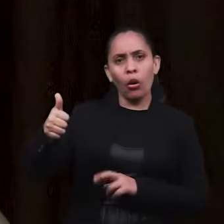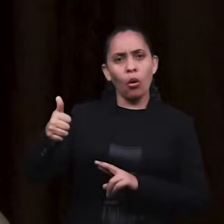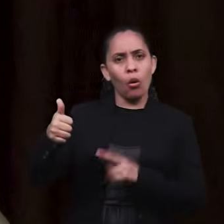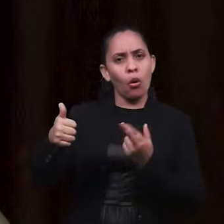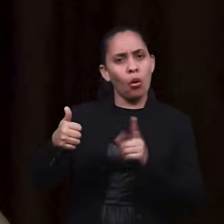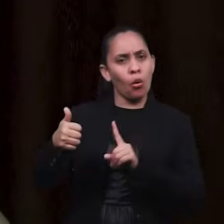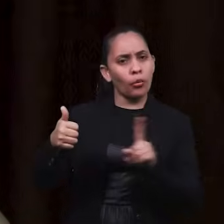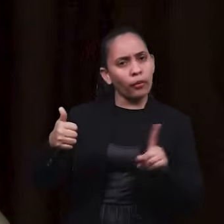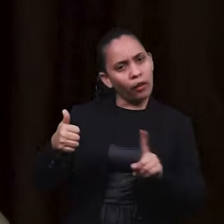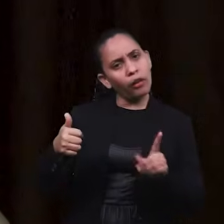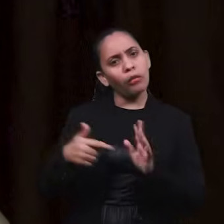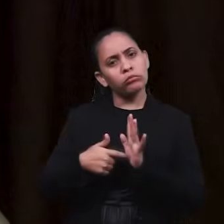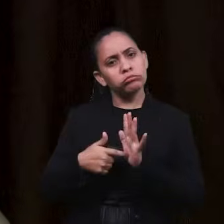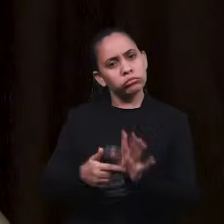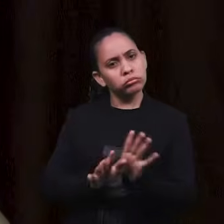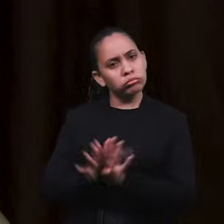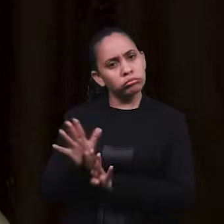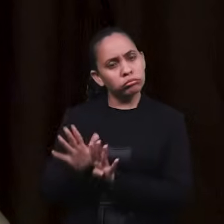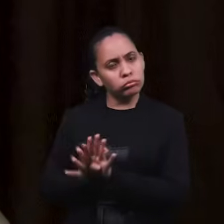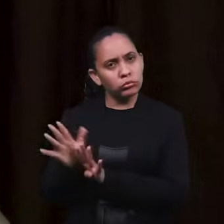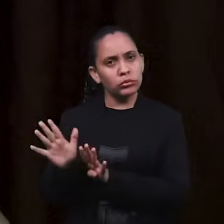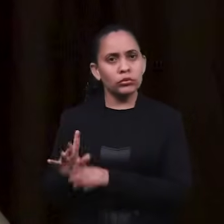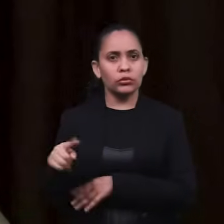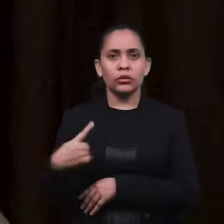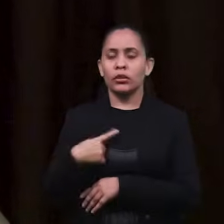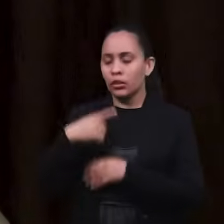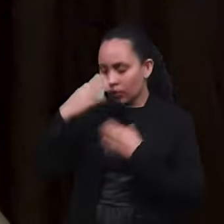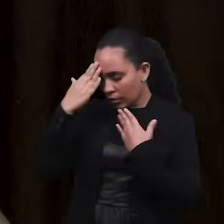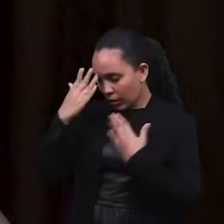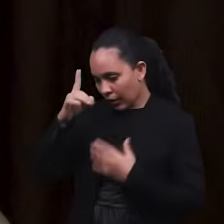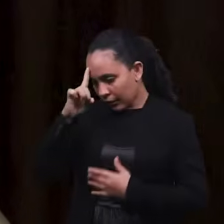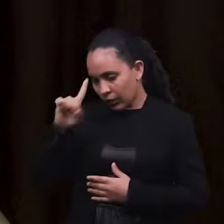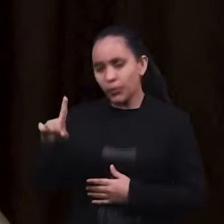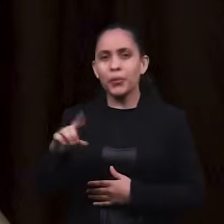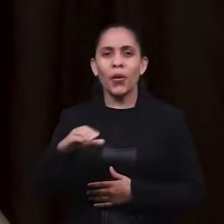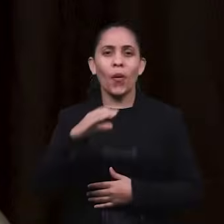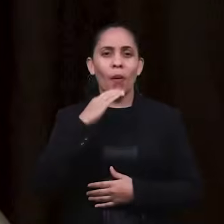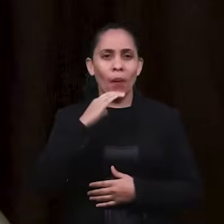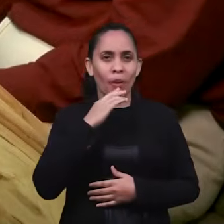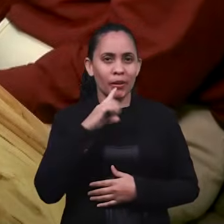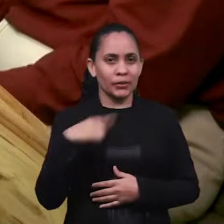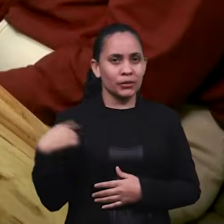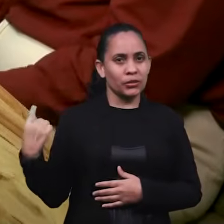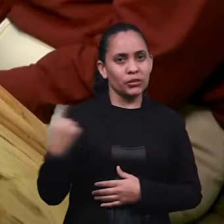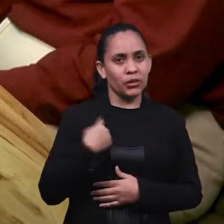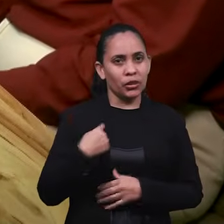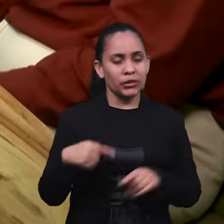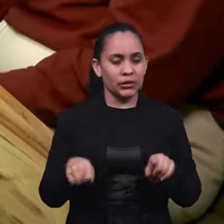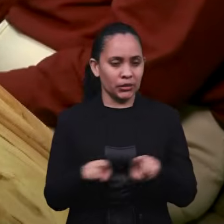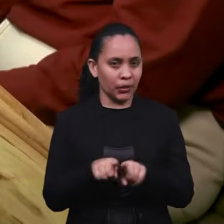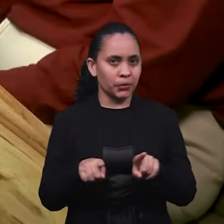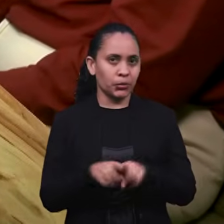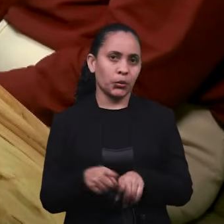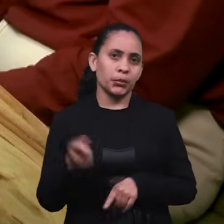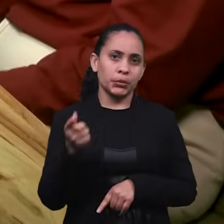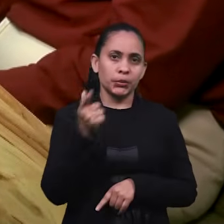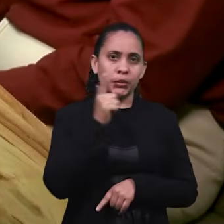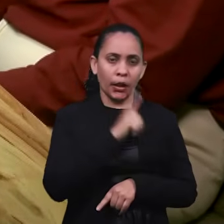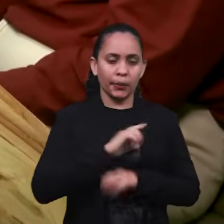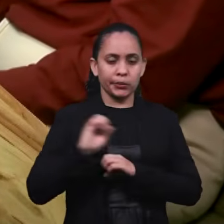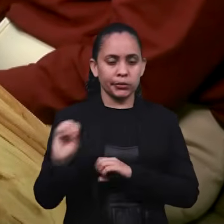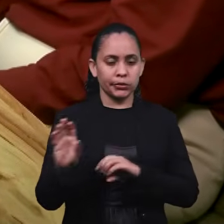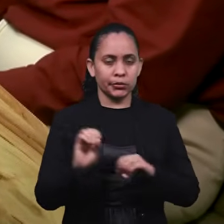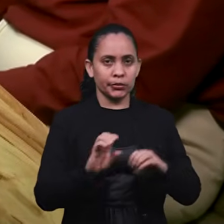muito importante. Então, assim, a gente tem que agradecer a Deus, né, pelos conhecimentos que nós temos, que adquirimos e